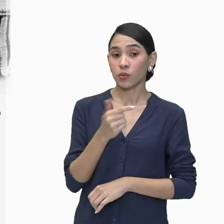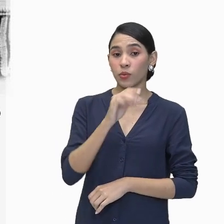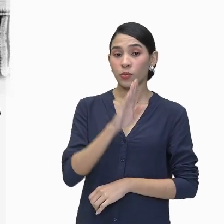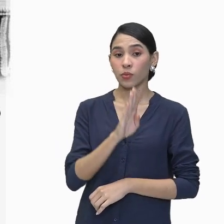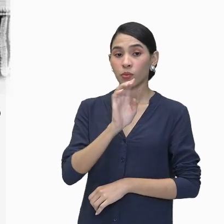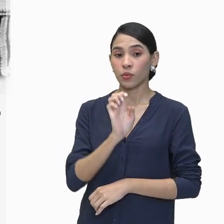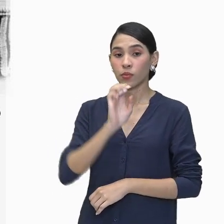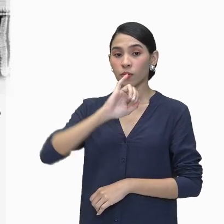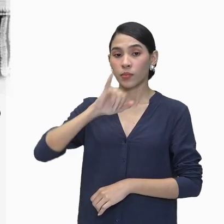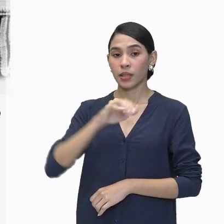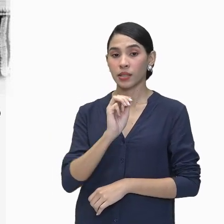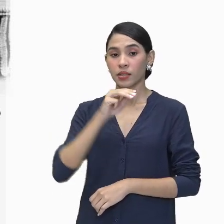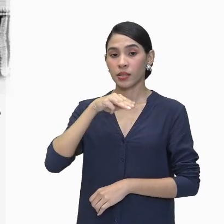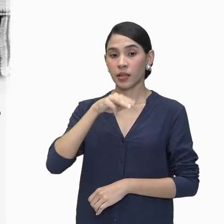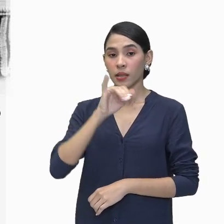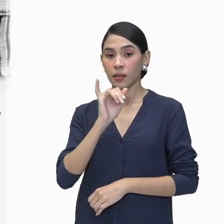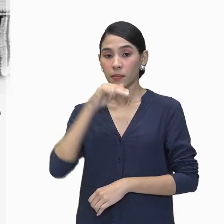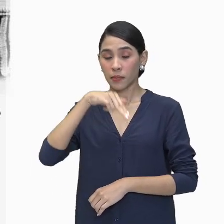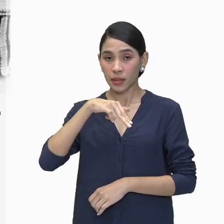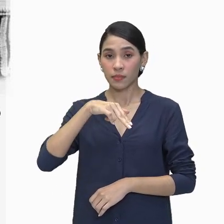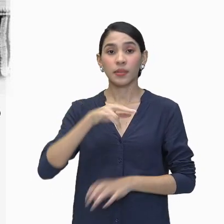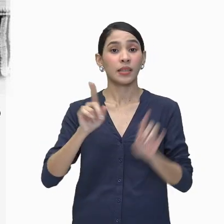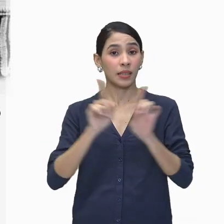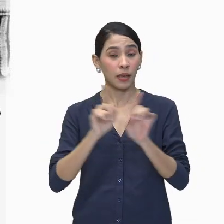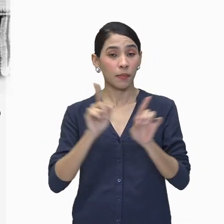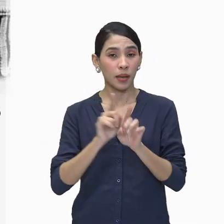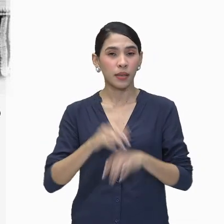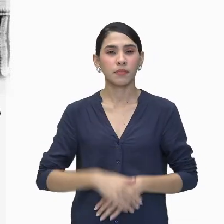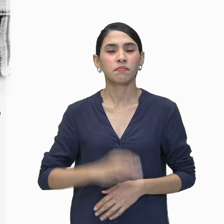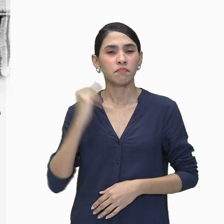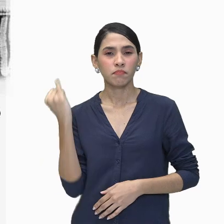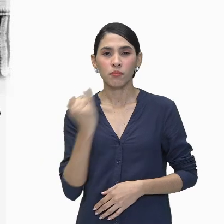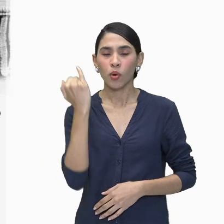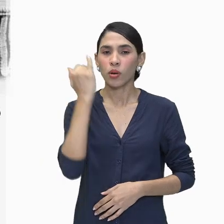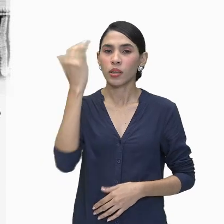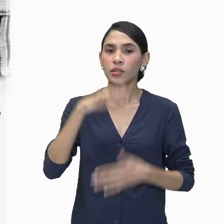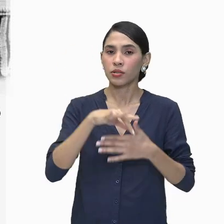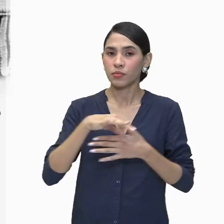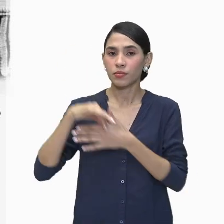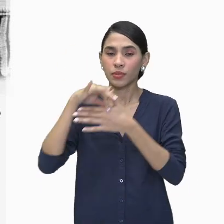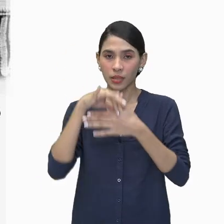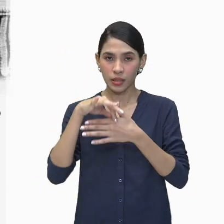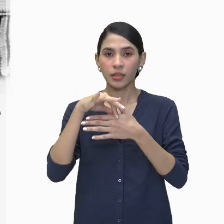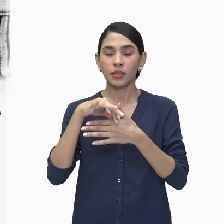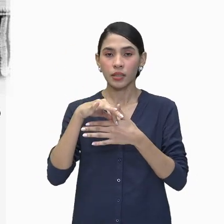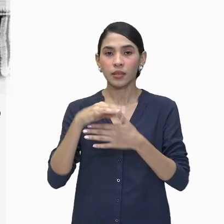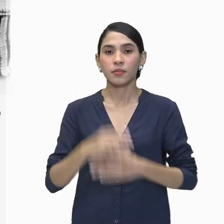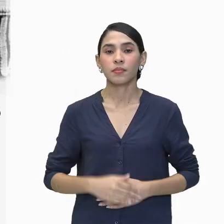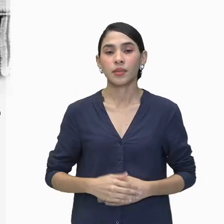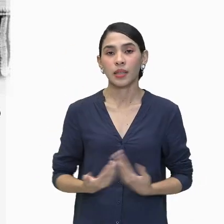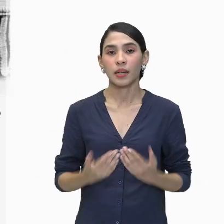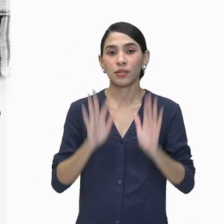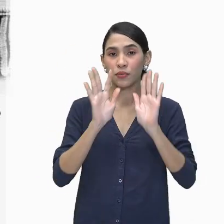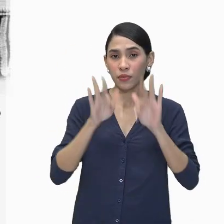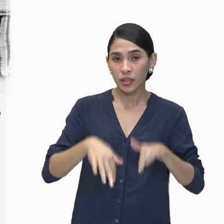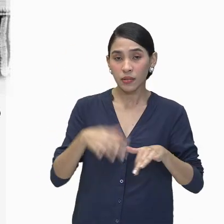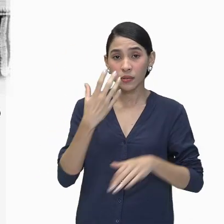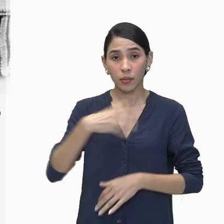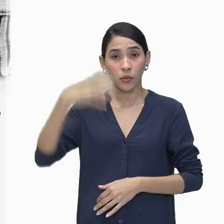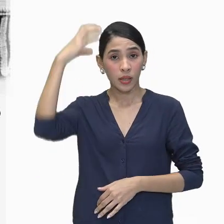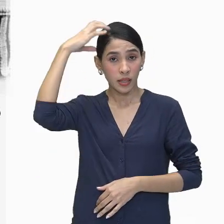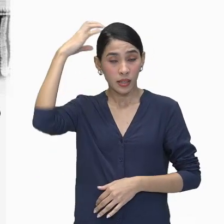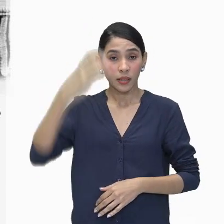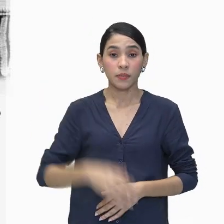Botelho de Magalhães, que também vai ser um dos grandes nomes envolvidos nessas conspirações de derrubada da monarquia, e o